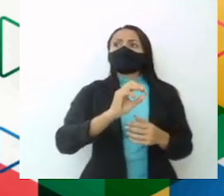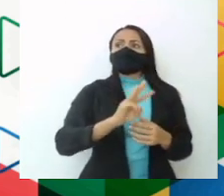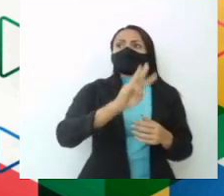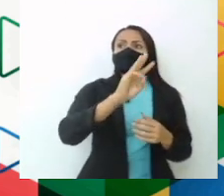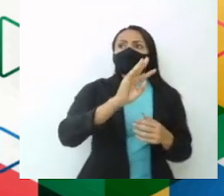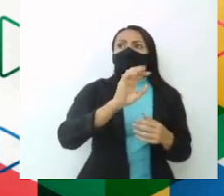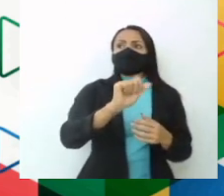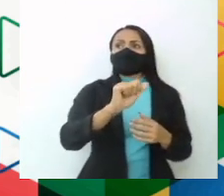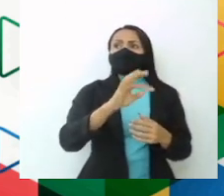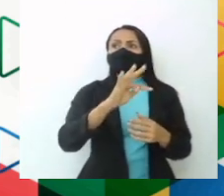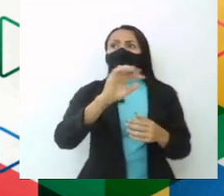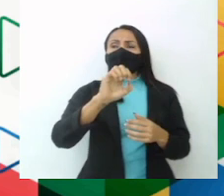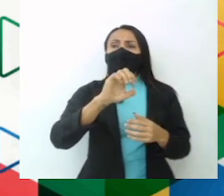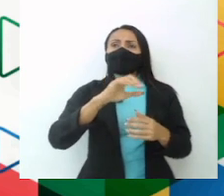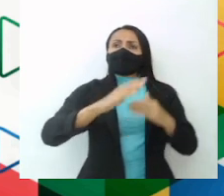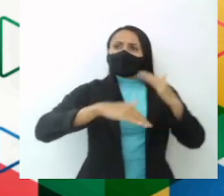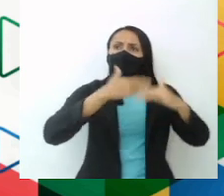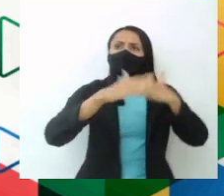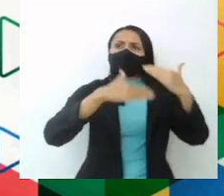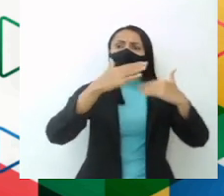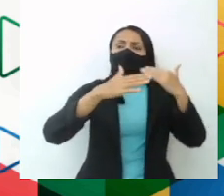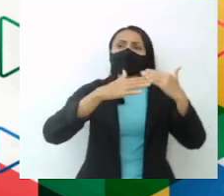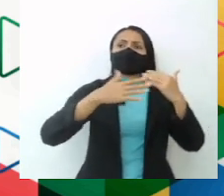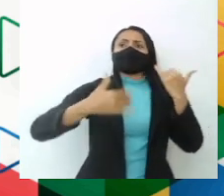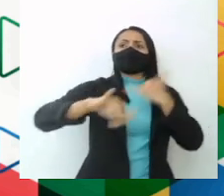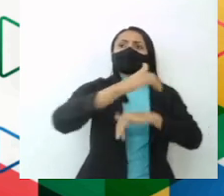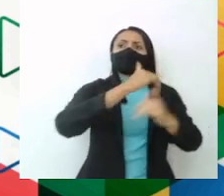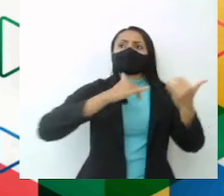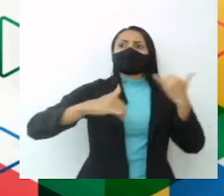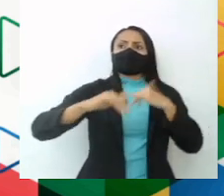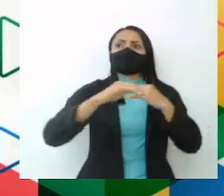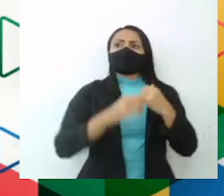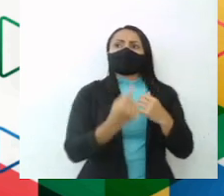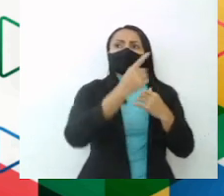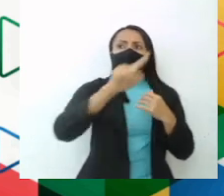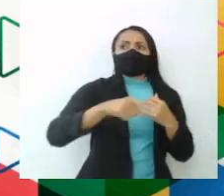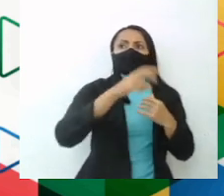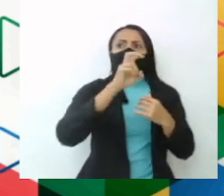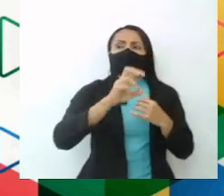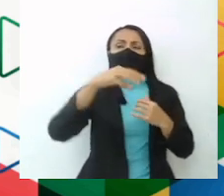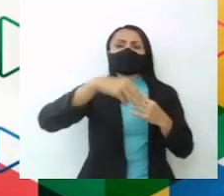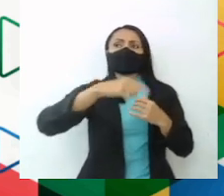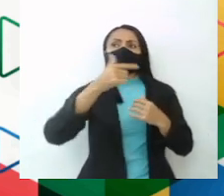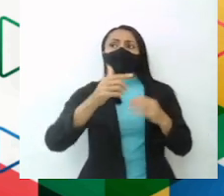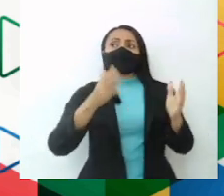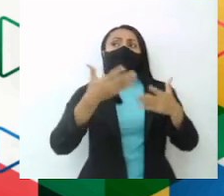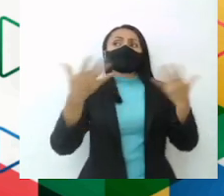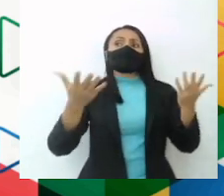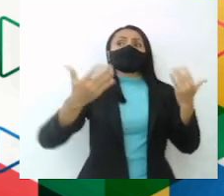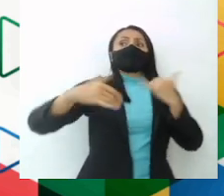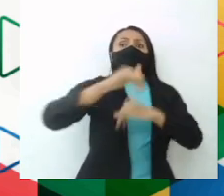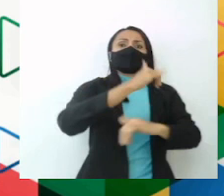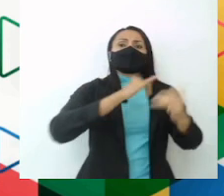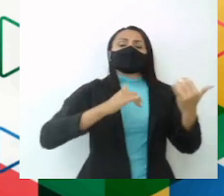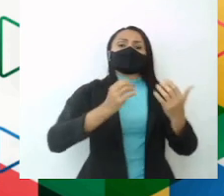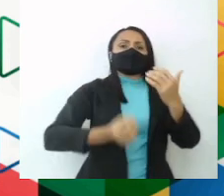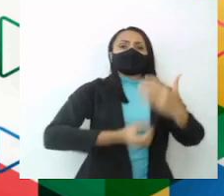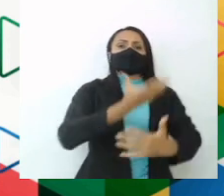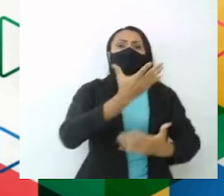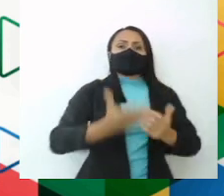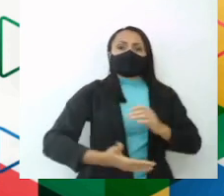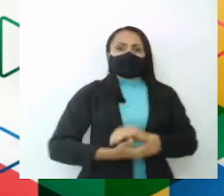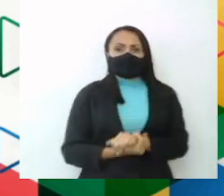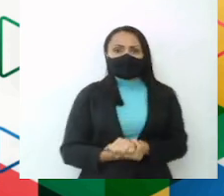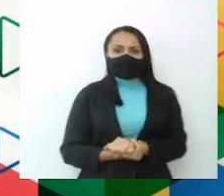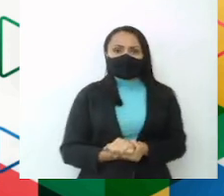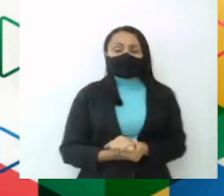energia. Aumentando essa área para 1,5 metro, qual será a energia produzida? Então,